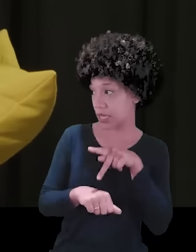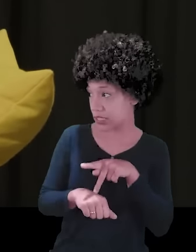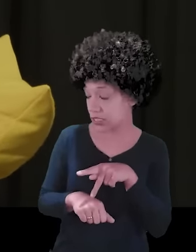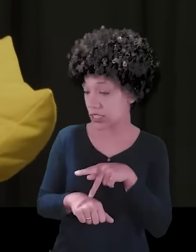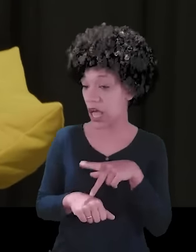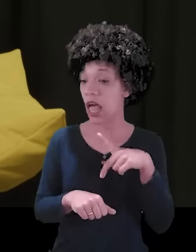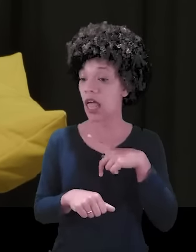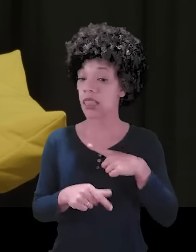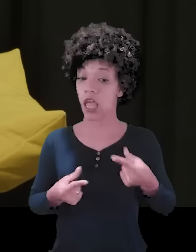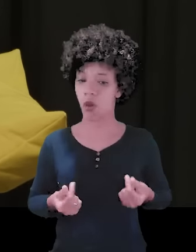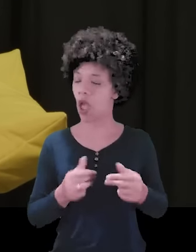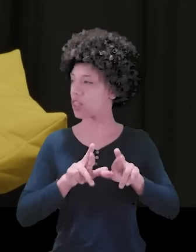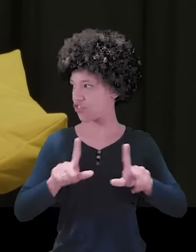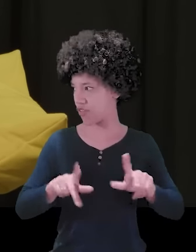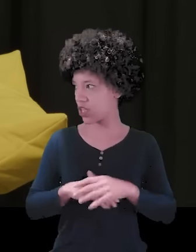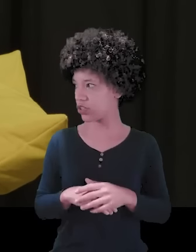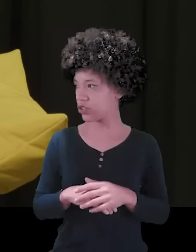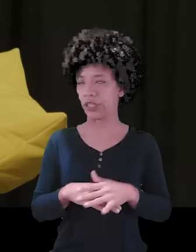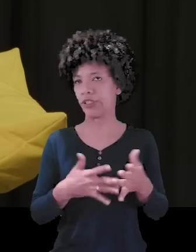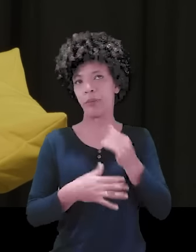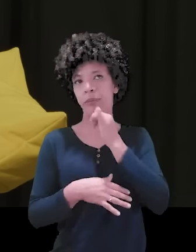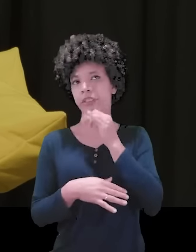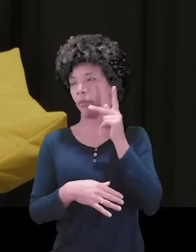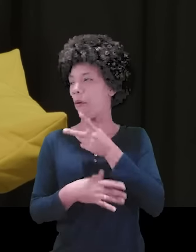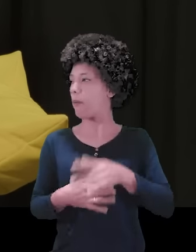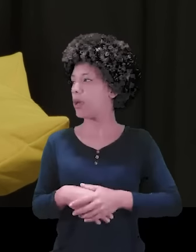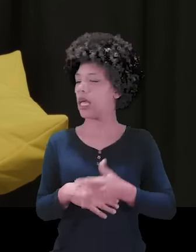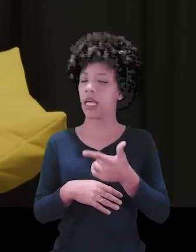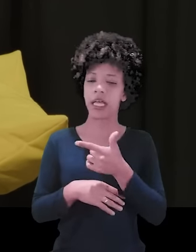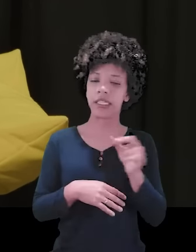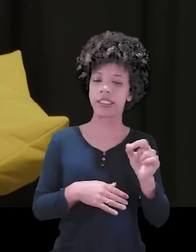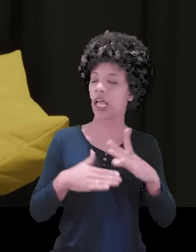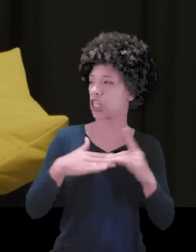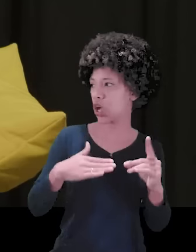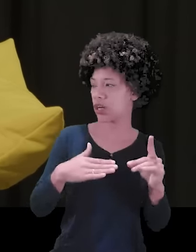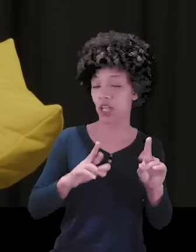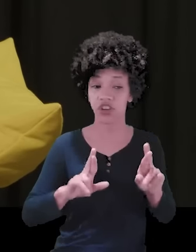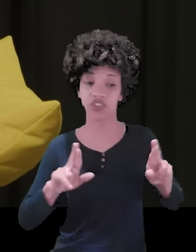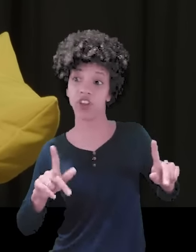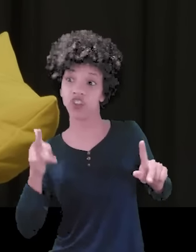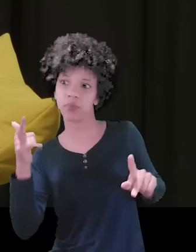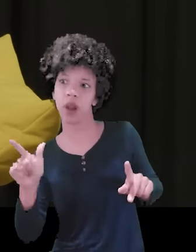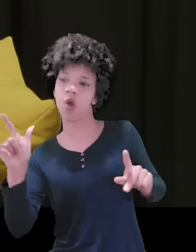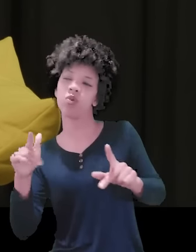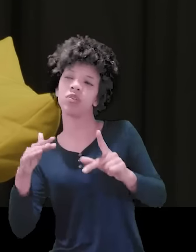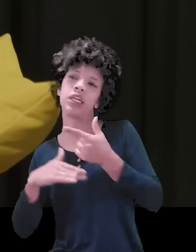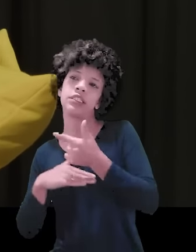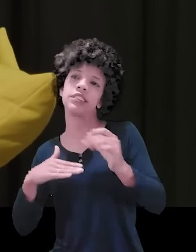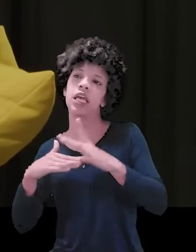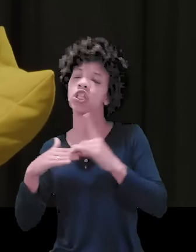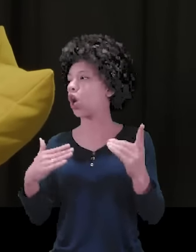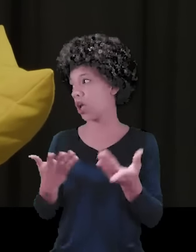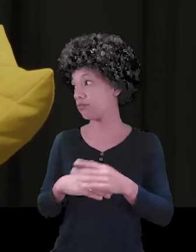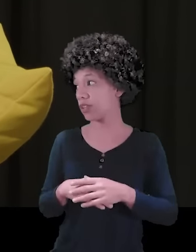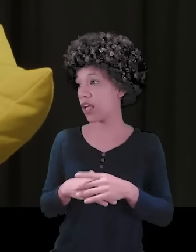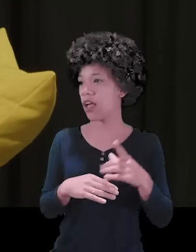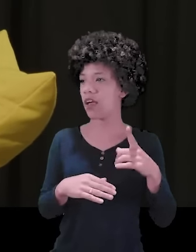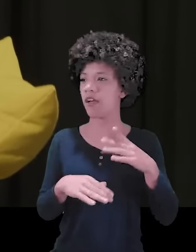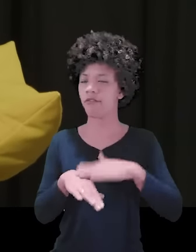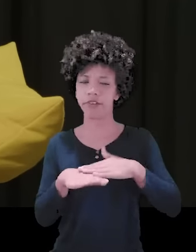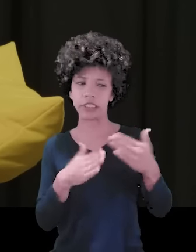tem uma renda diferente então $100 para um é diferente assim dólares para outro e aí a gente